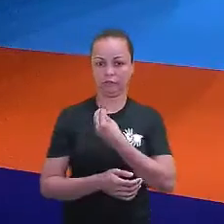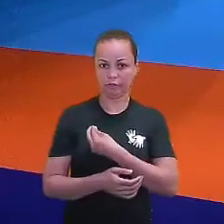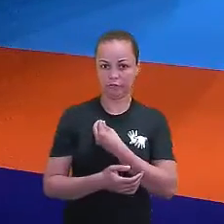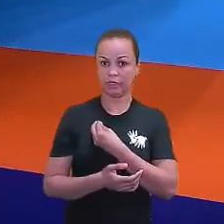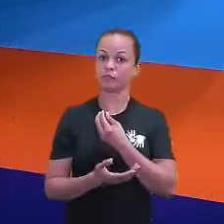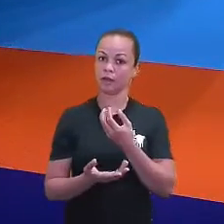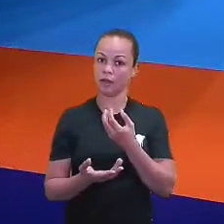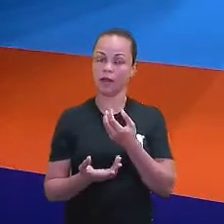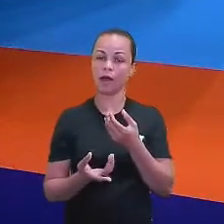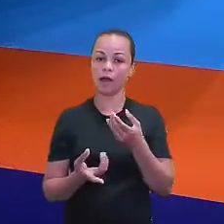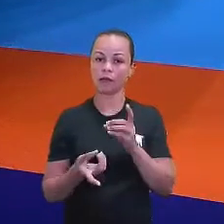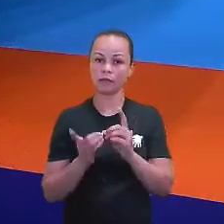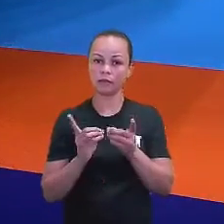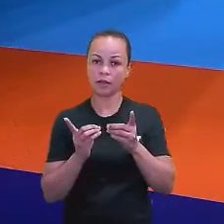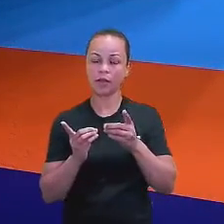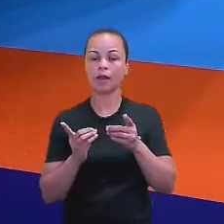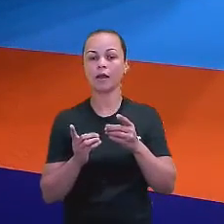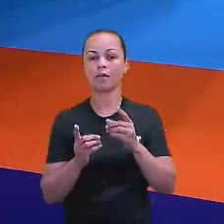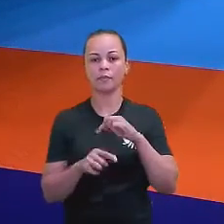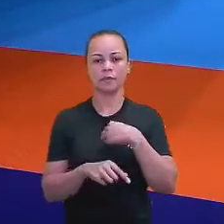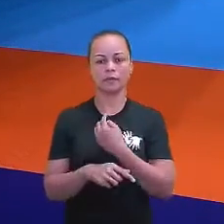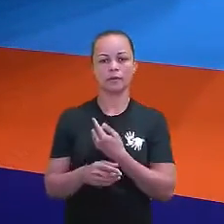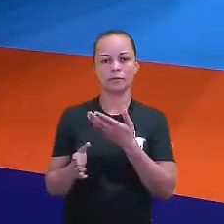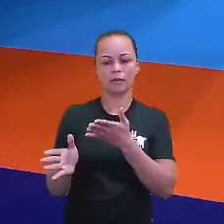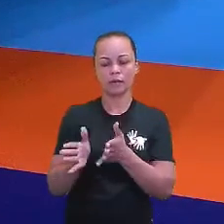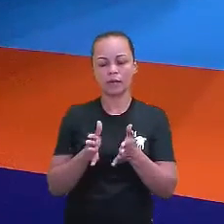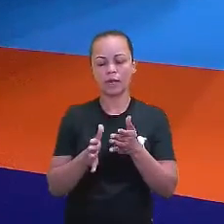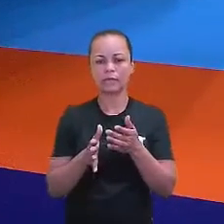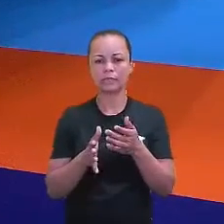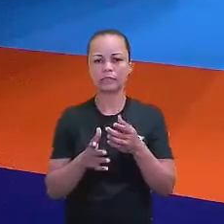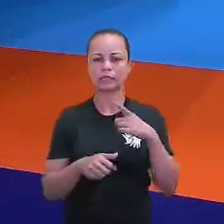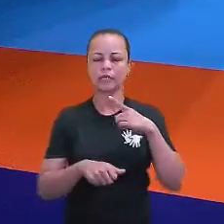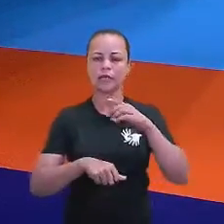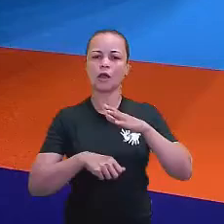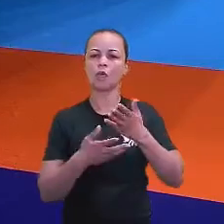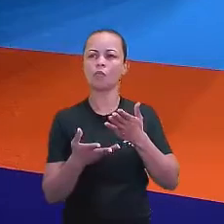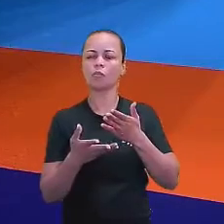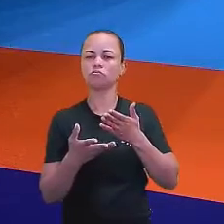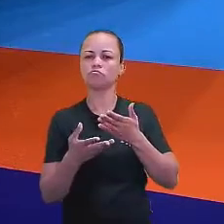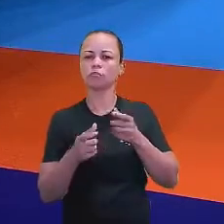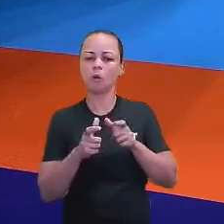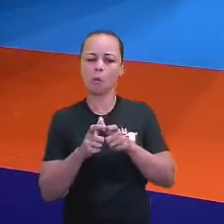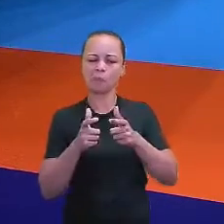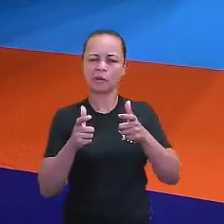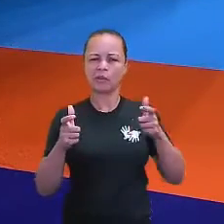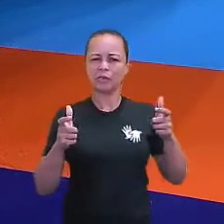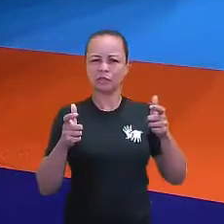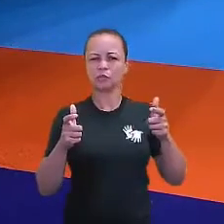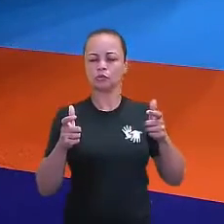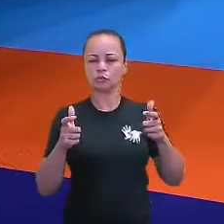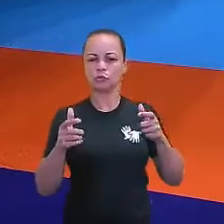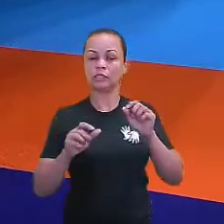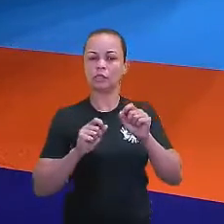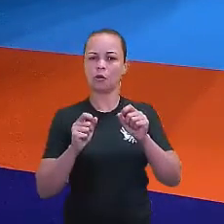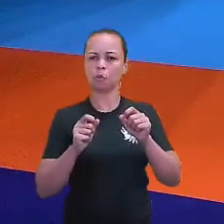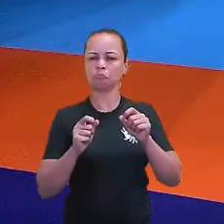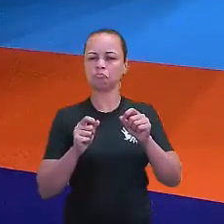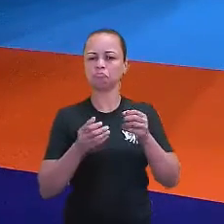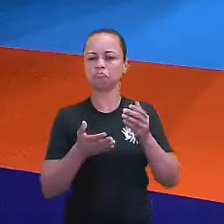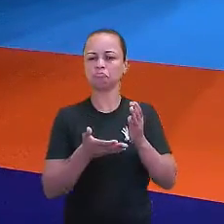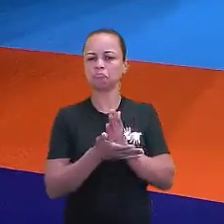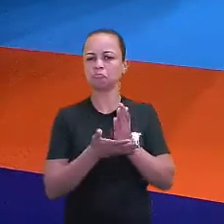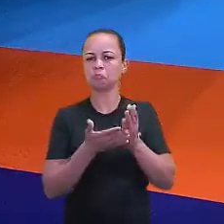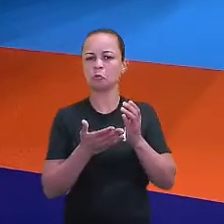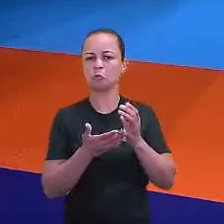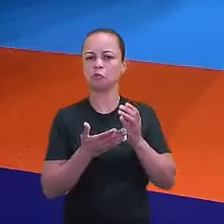vida faz com que a gente hoje tenha o quê? Um aumento gigantesco de alguns comportamentos antrópicos, alguns